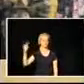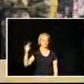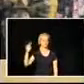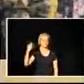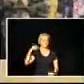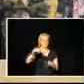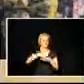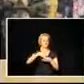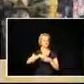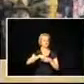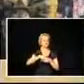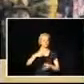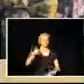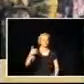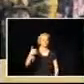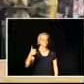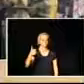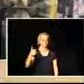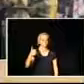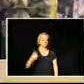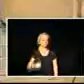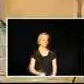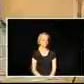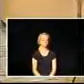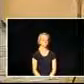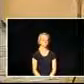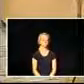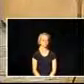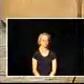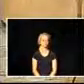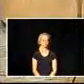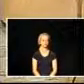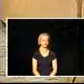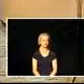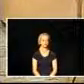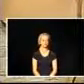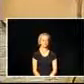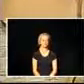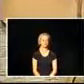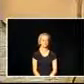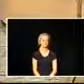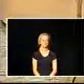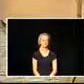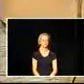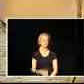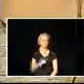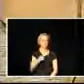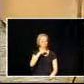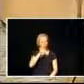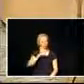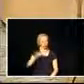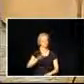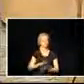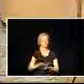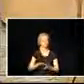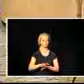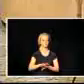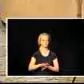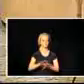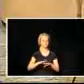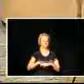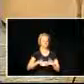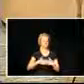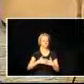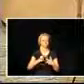aprovado. Não havendo mais matérias a serem discutidas, declaro encerrado a presente sessão, abrindo a